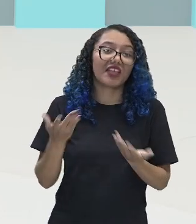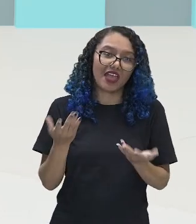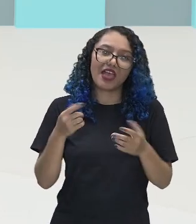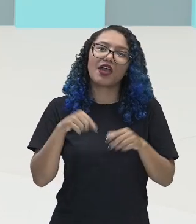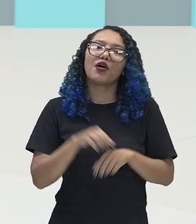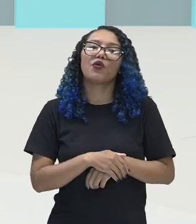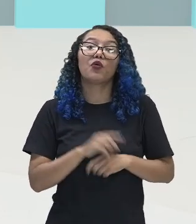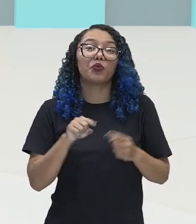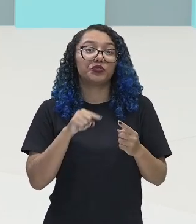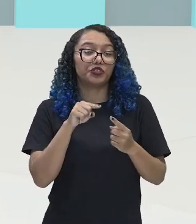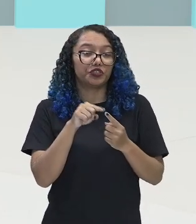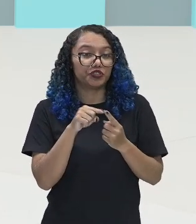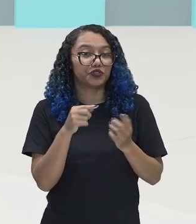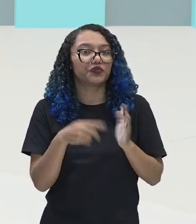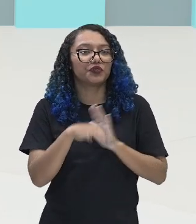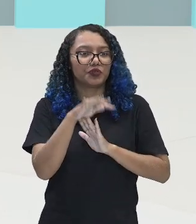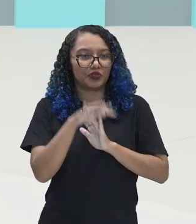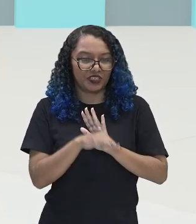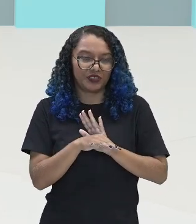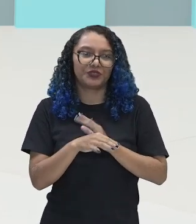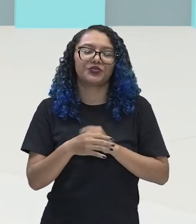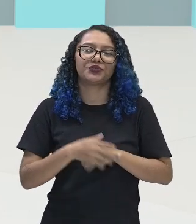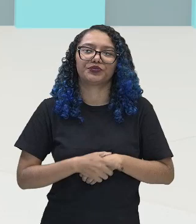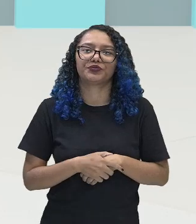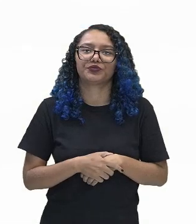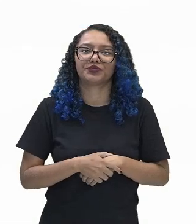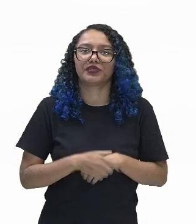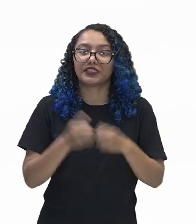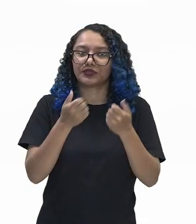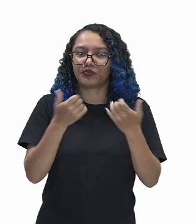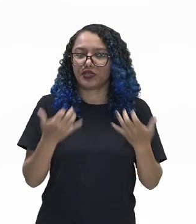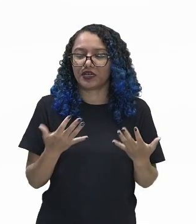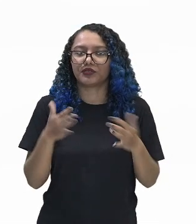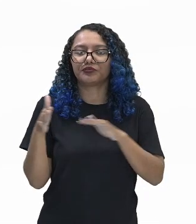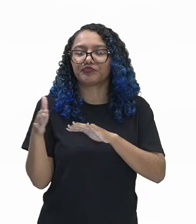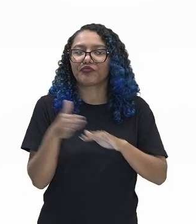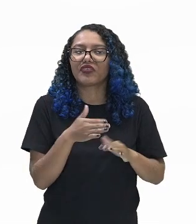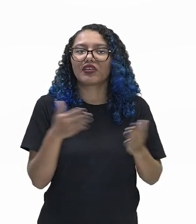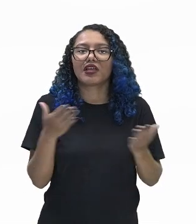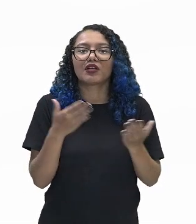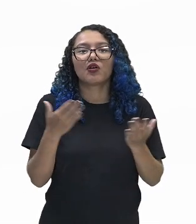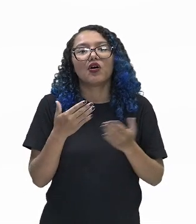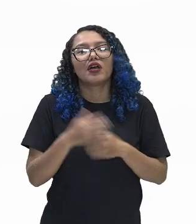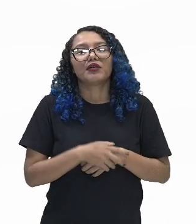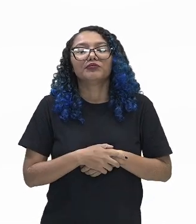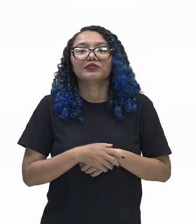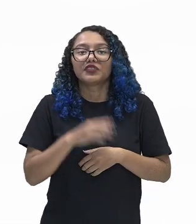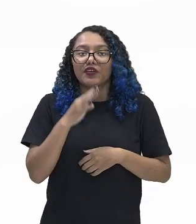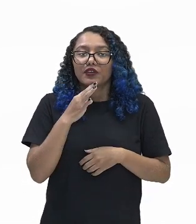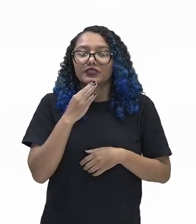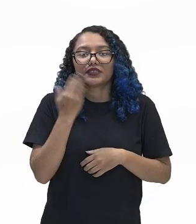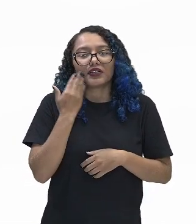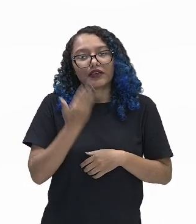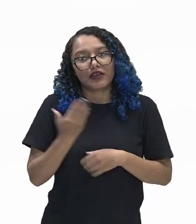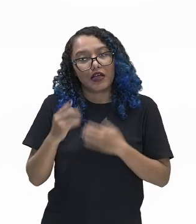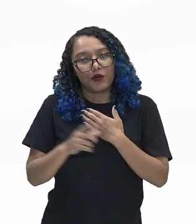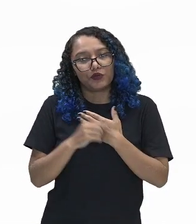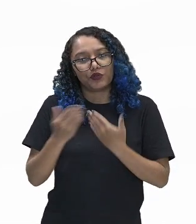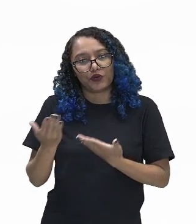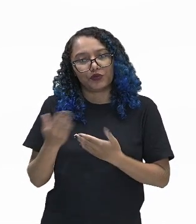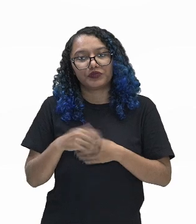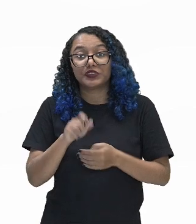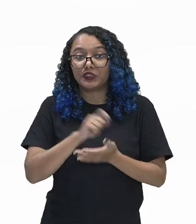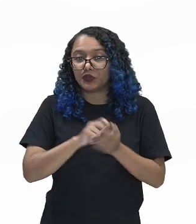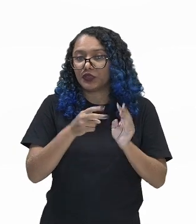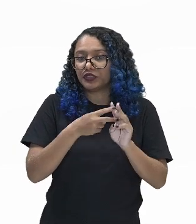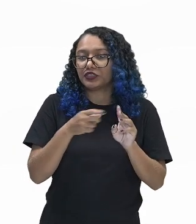Agora a gente vai conhecer um pouquinho do Daniel. Acompanhe aí a biografia de Daniel. Olha o que diz. É um escritor indígena